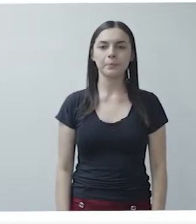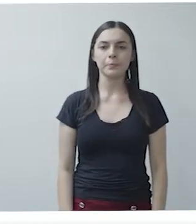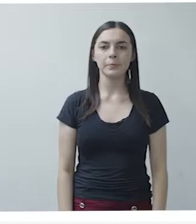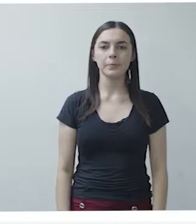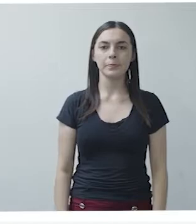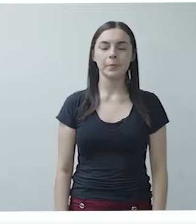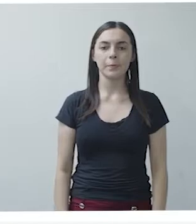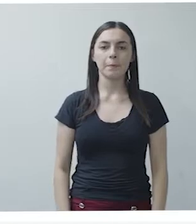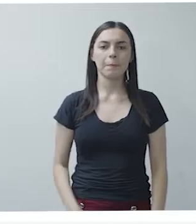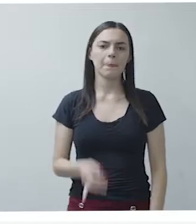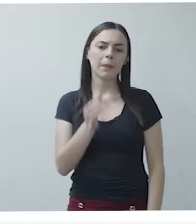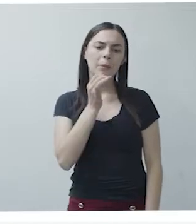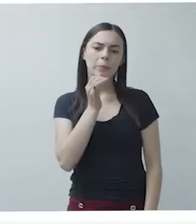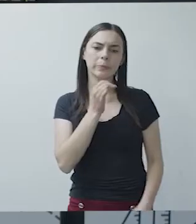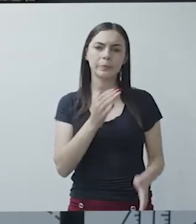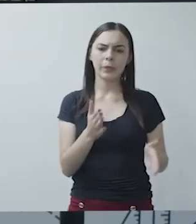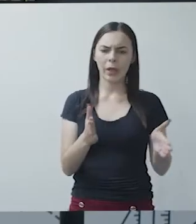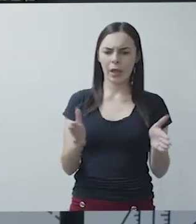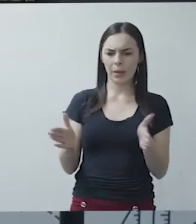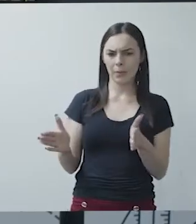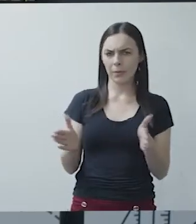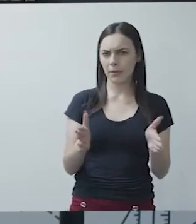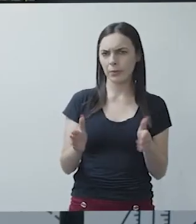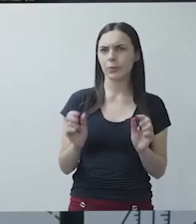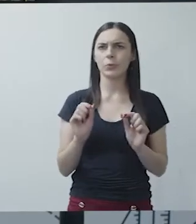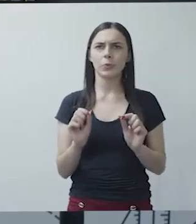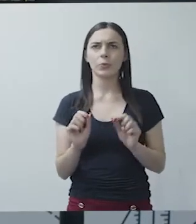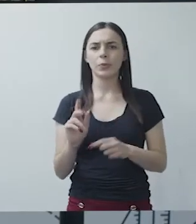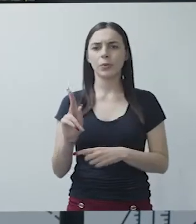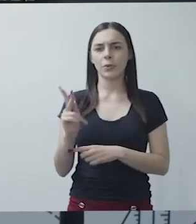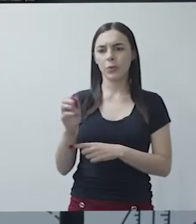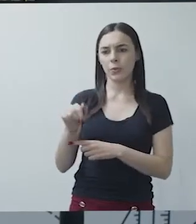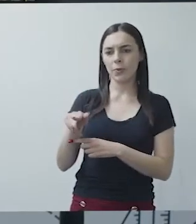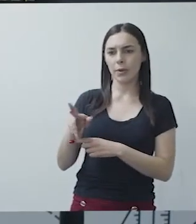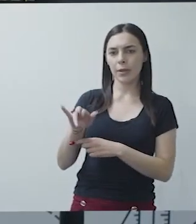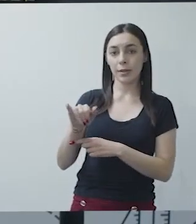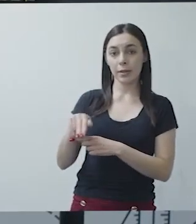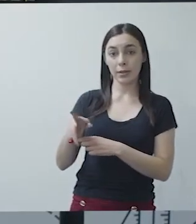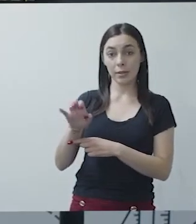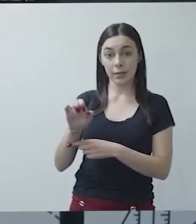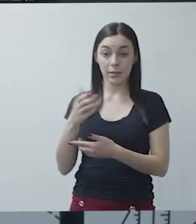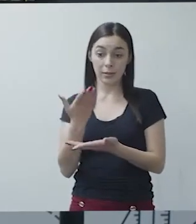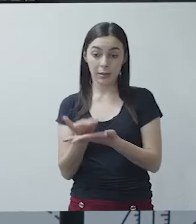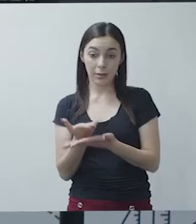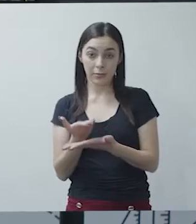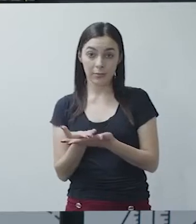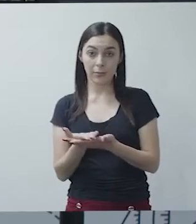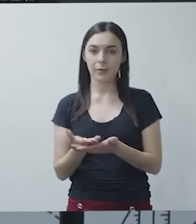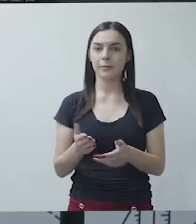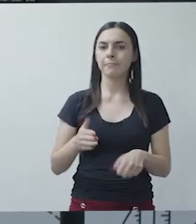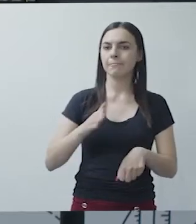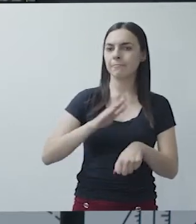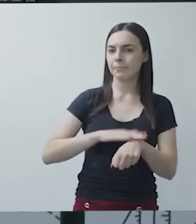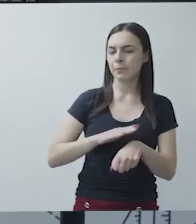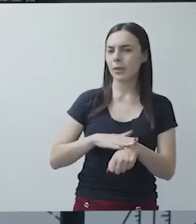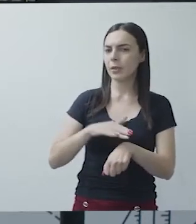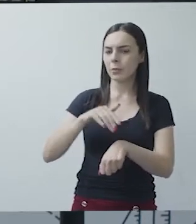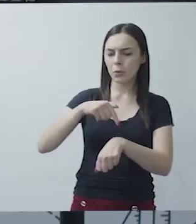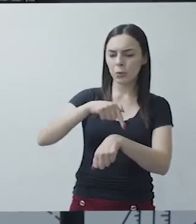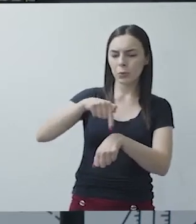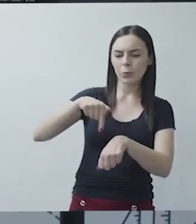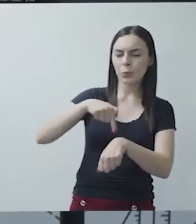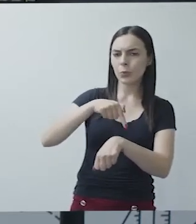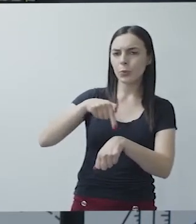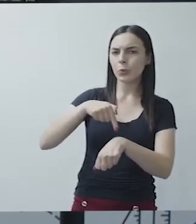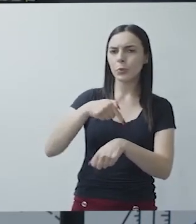é o período, né, que o Henrique vai fazer a lição, é a duração de tempo que ele leva para fazer a